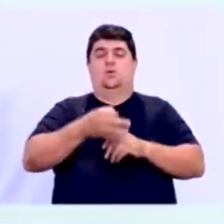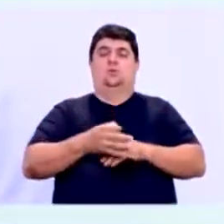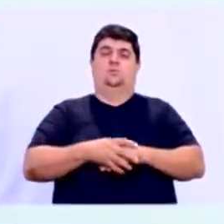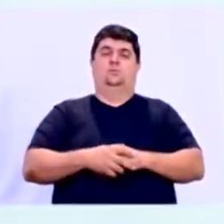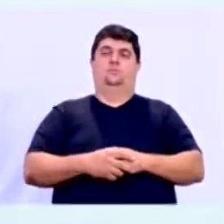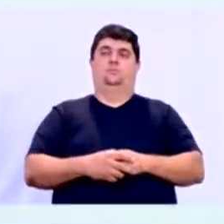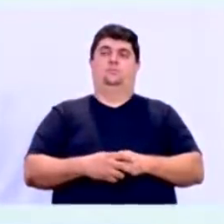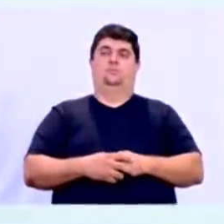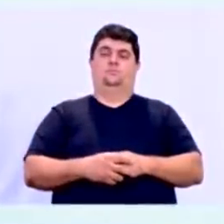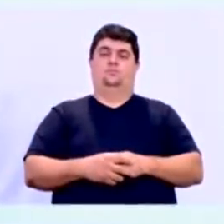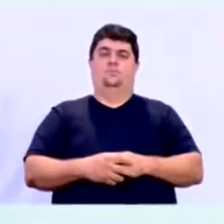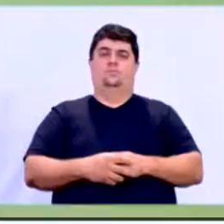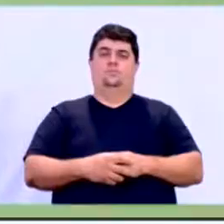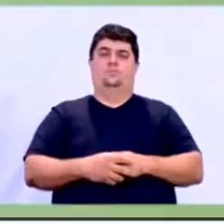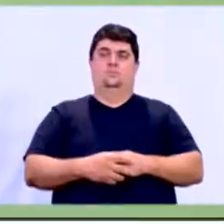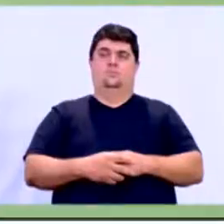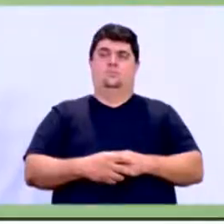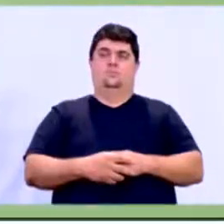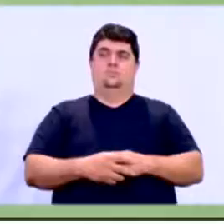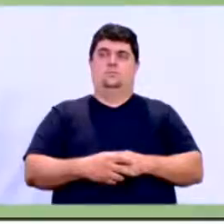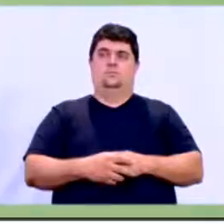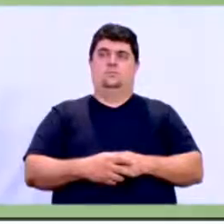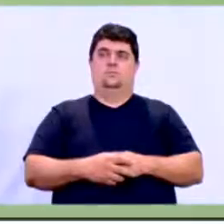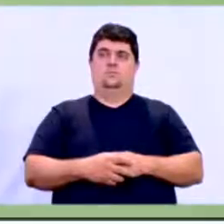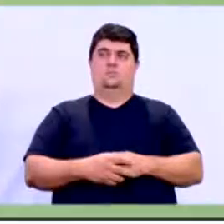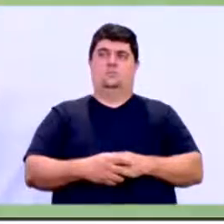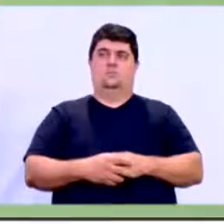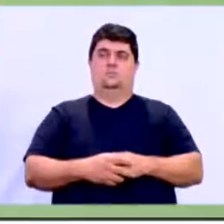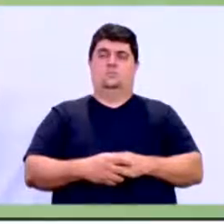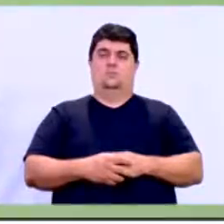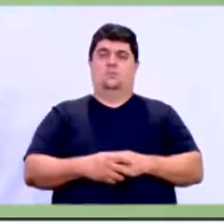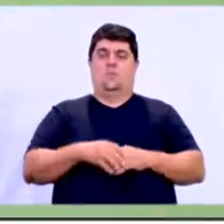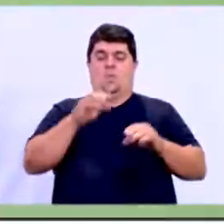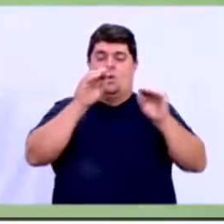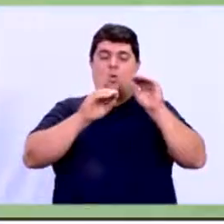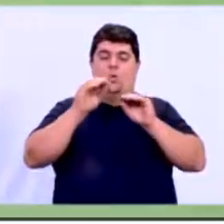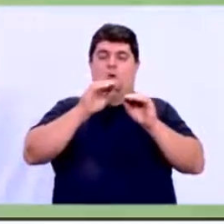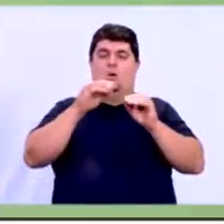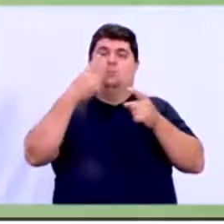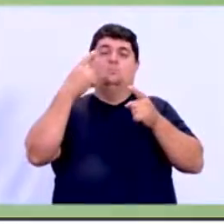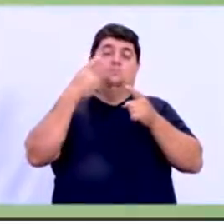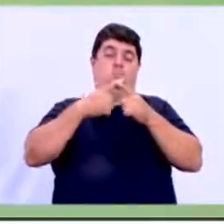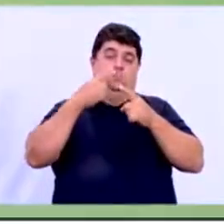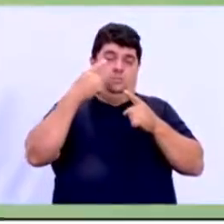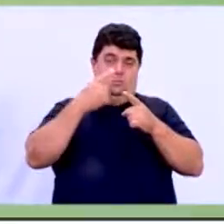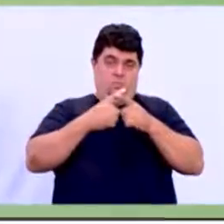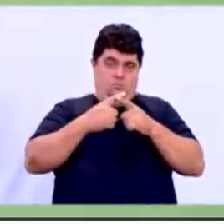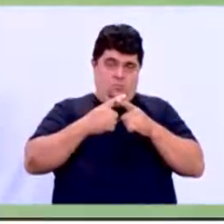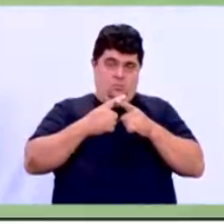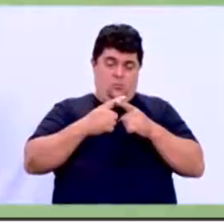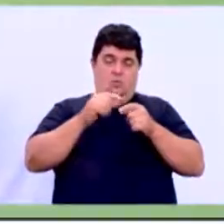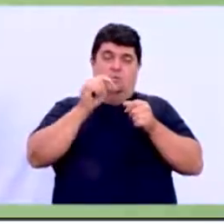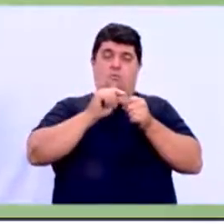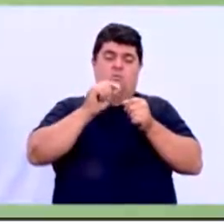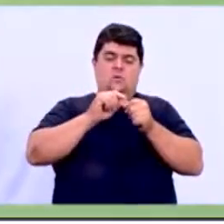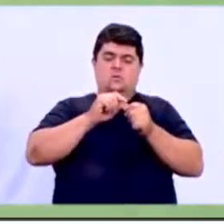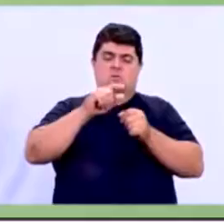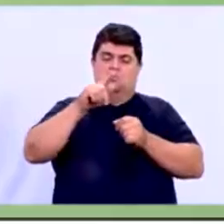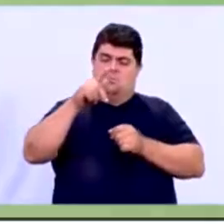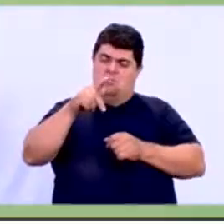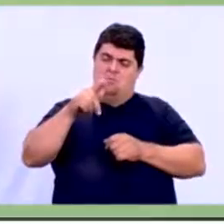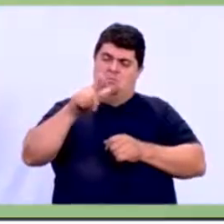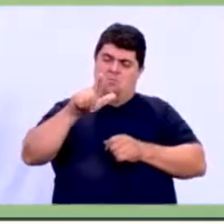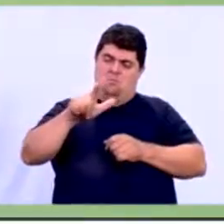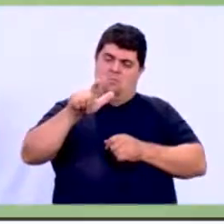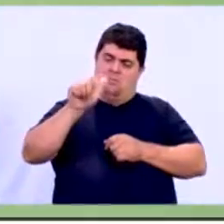Continuando, nós vamos destacar por que e para que elaborar o plano de negócio,